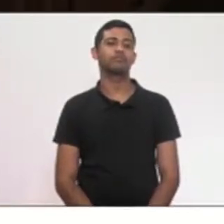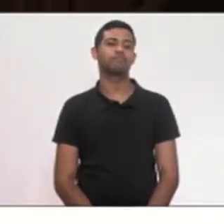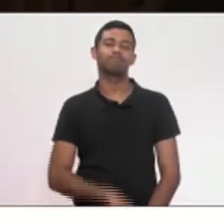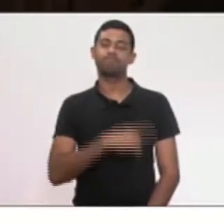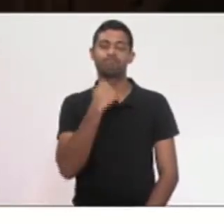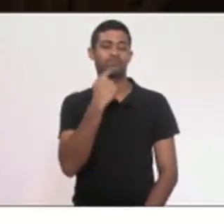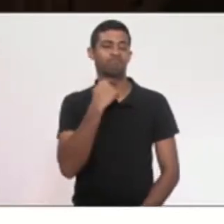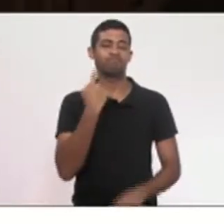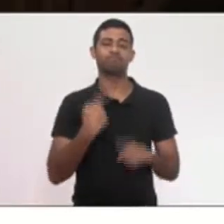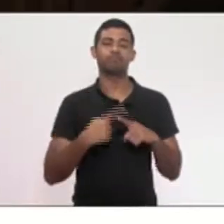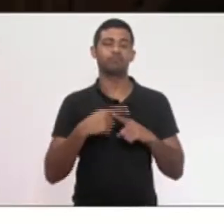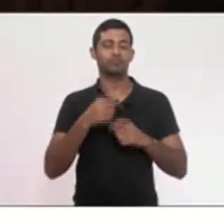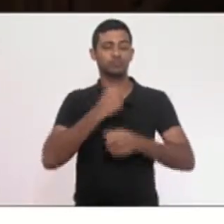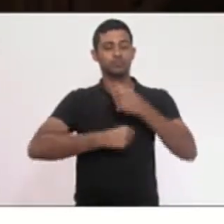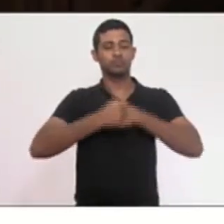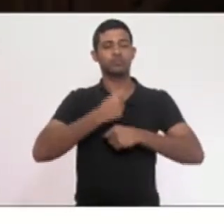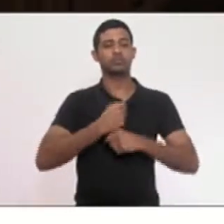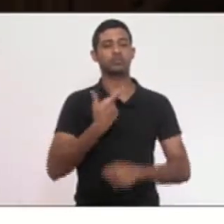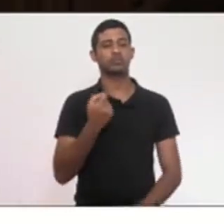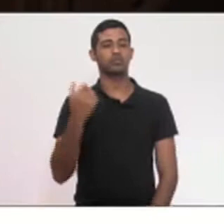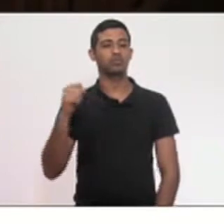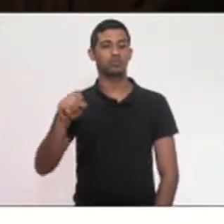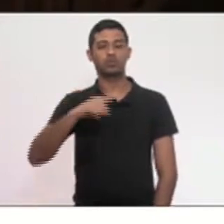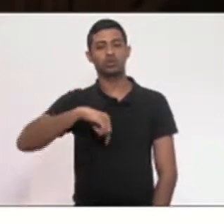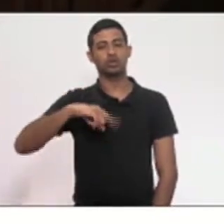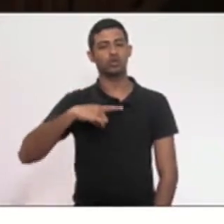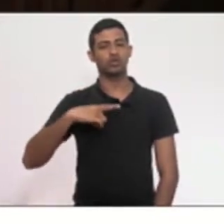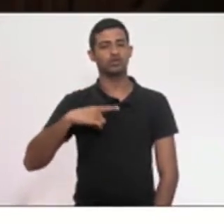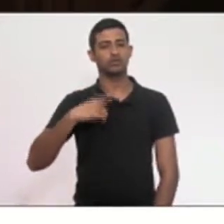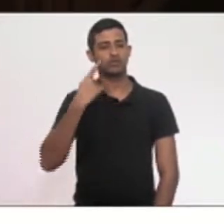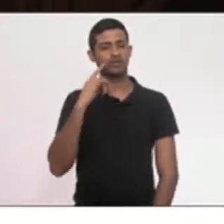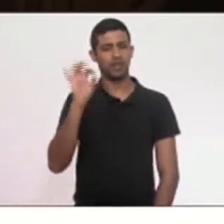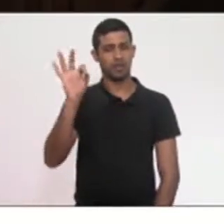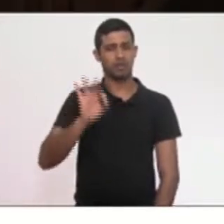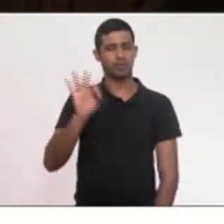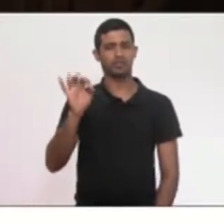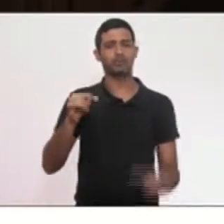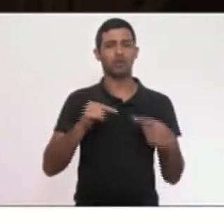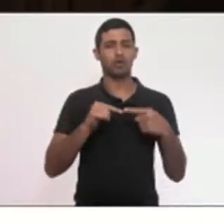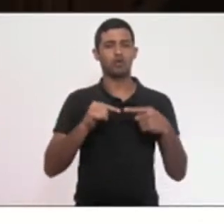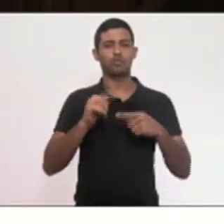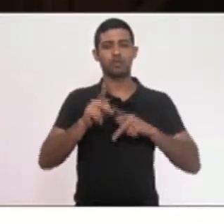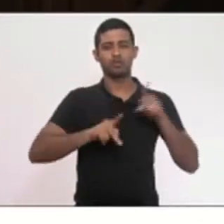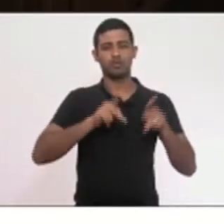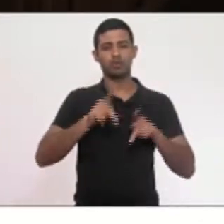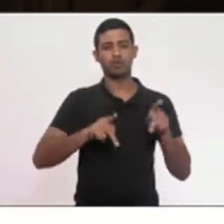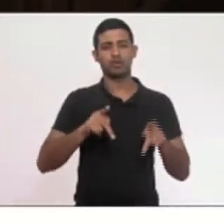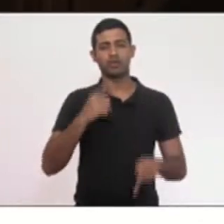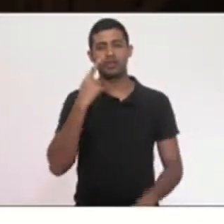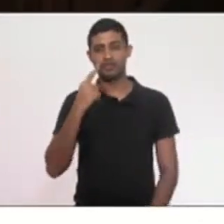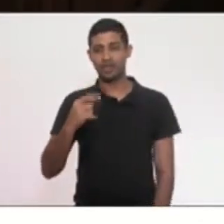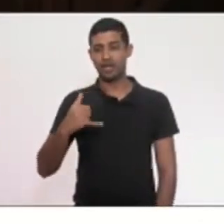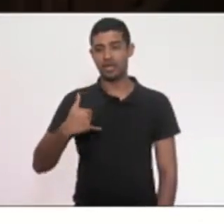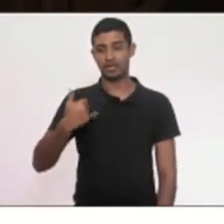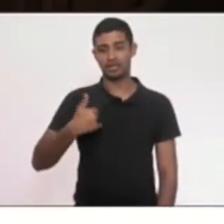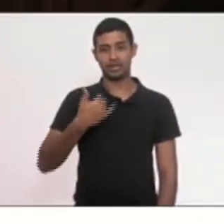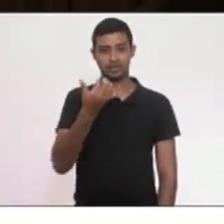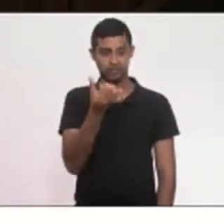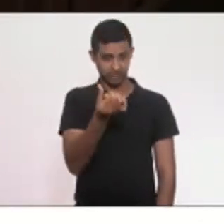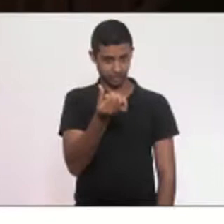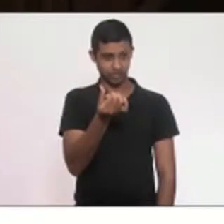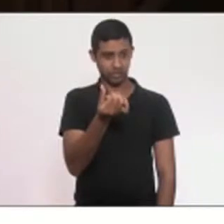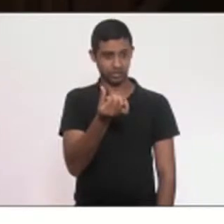em 2018 nós tínhamos percentual da população de 16 anos, portanto 2 anos a